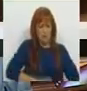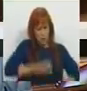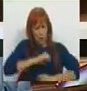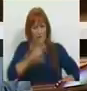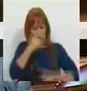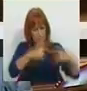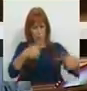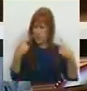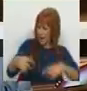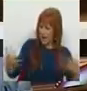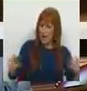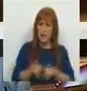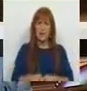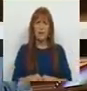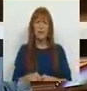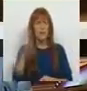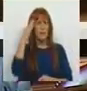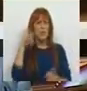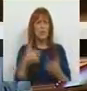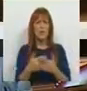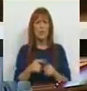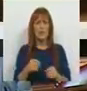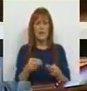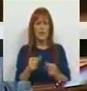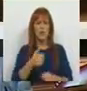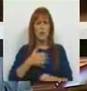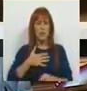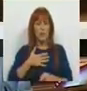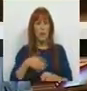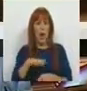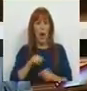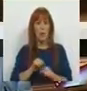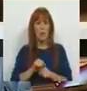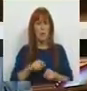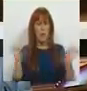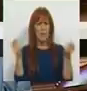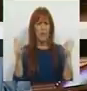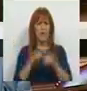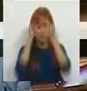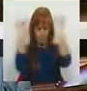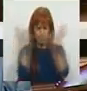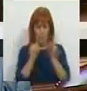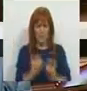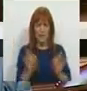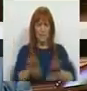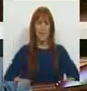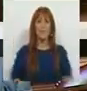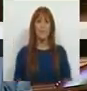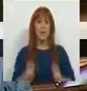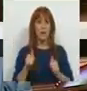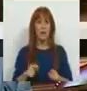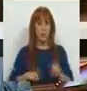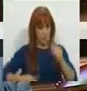confiança dos consumidores e à capacitação do tecido empresarial, quer ao nível do marketing, quer da internacionalização. Que